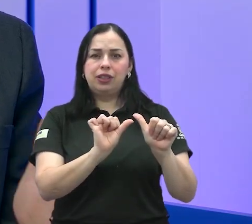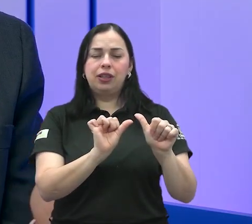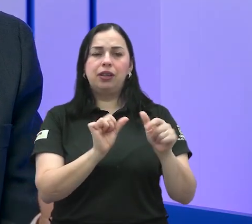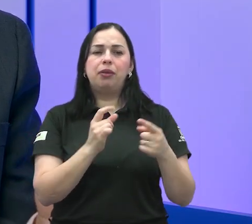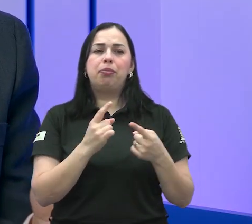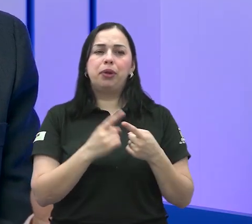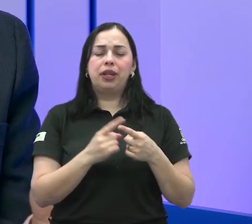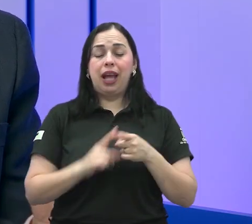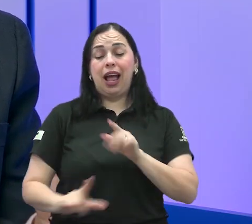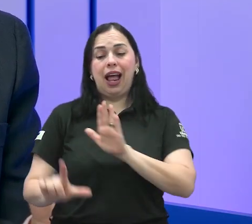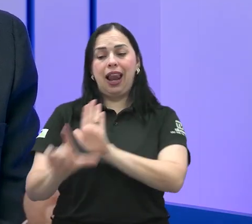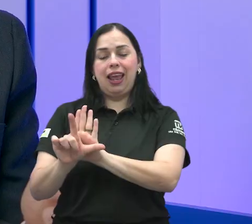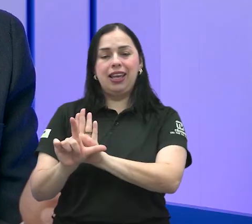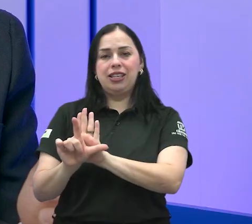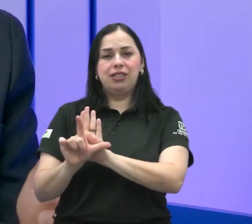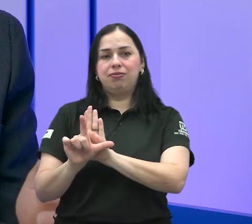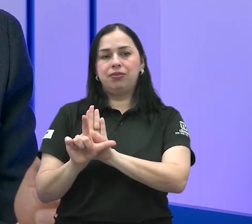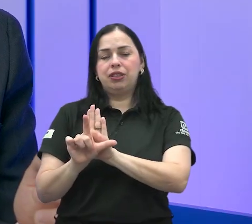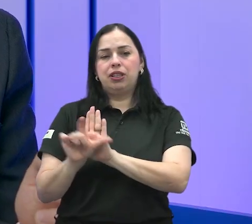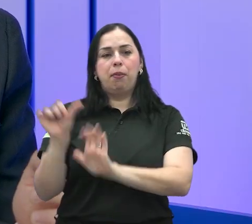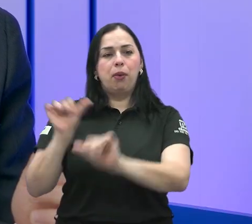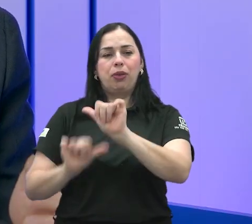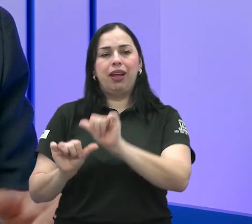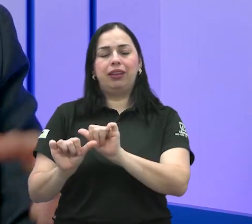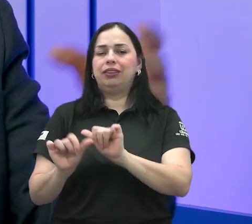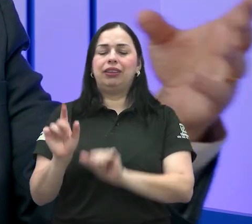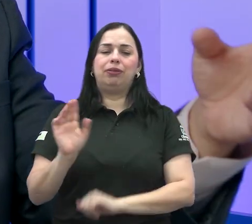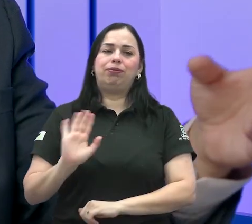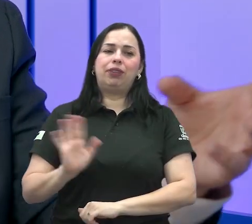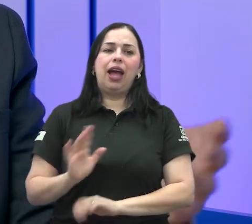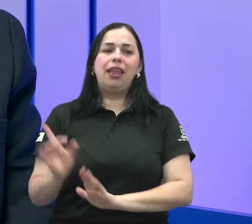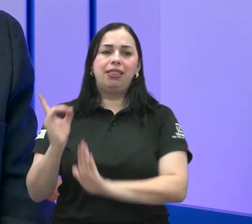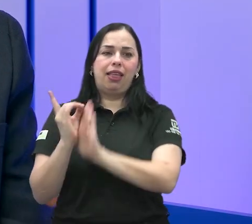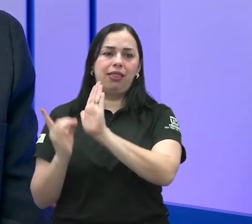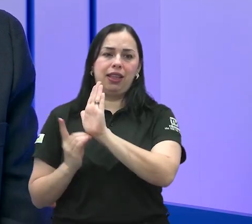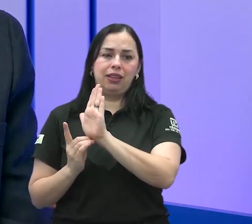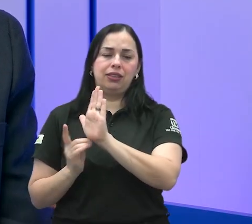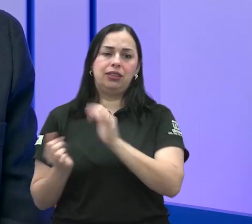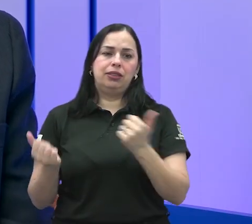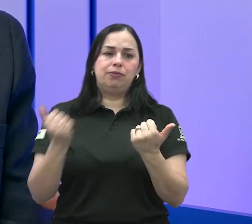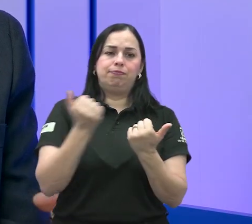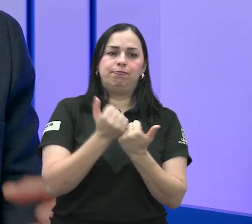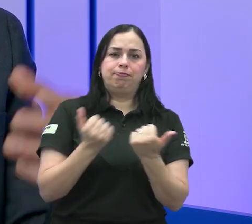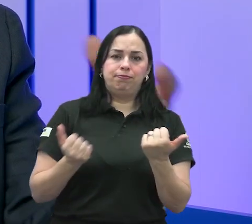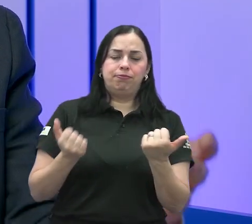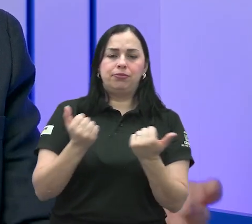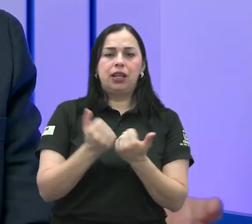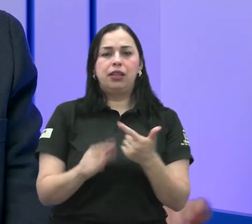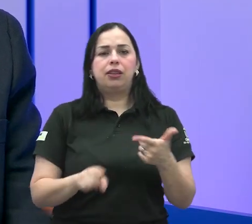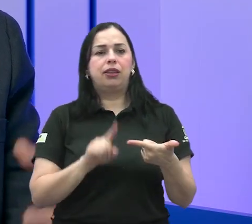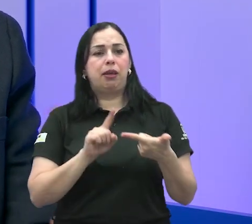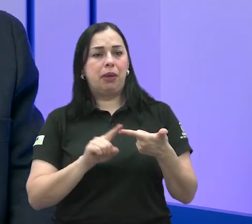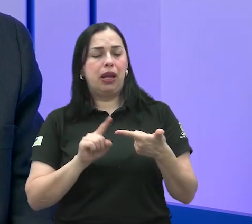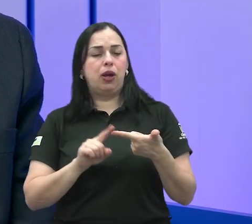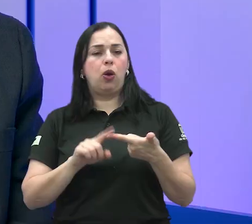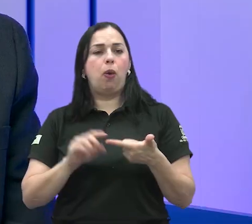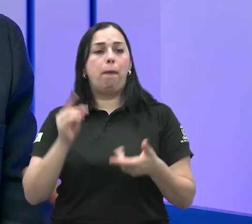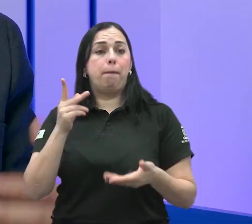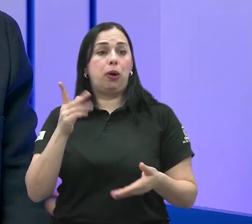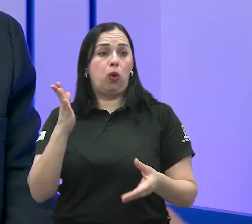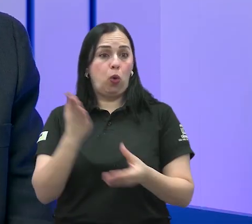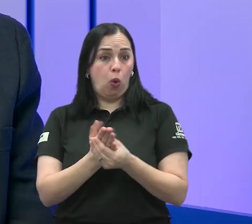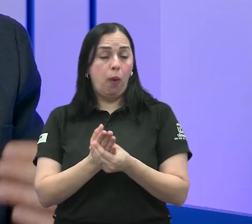pela alteração legislativa, são decretos que vêm saindo, e também a atuação de órgãos de fiscalização, como o próprio Procon, porque também